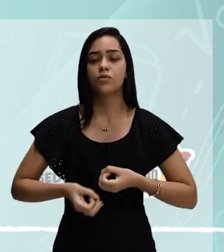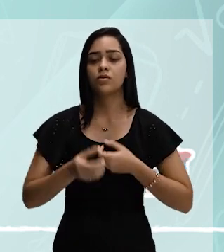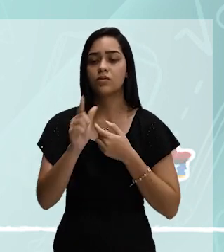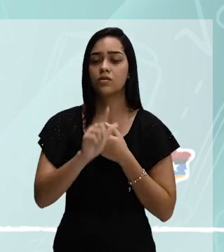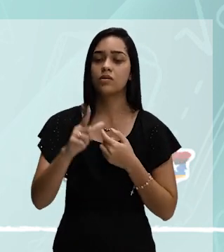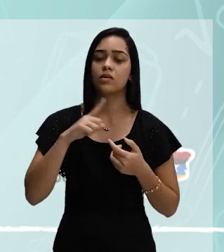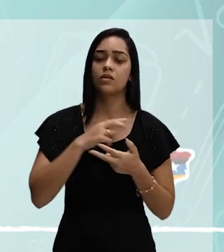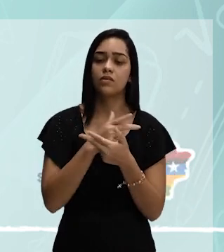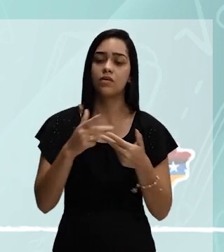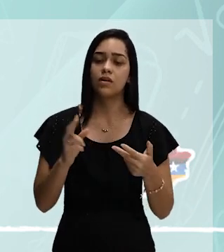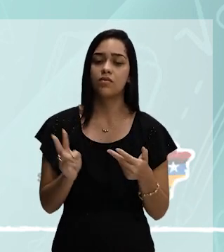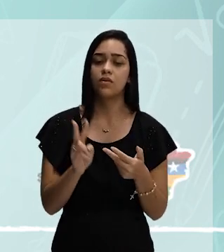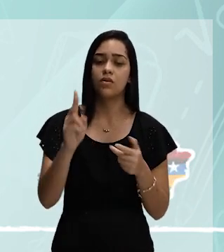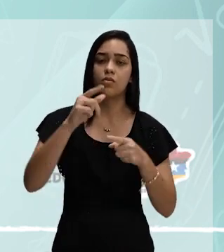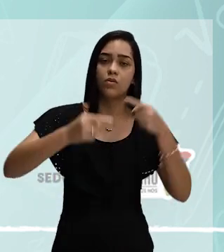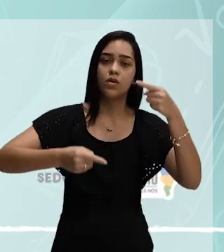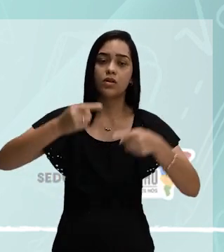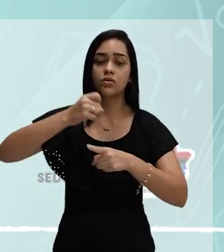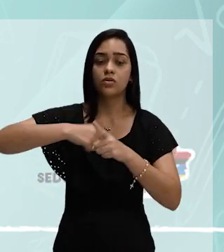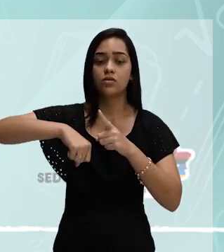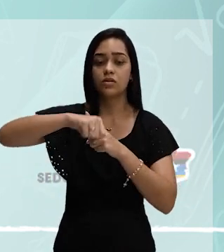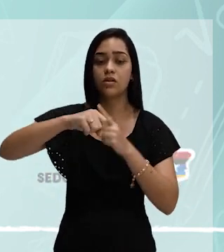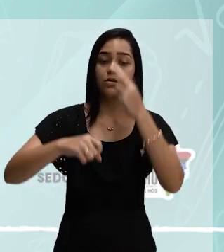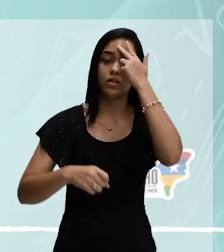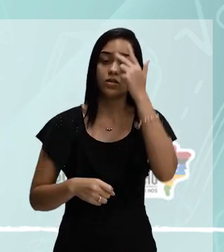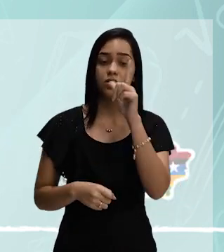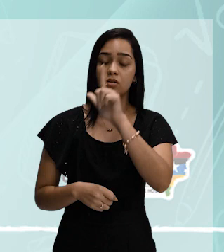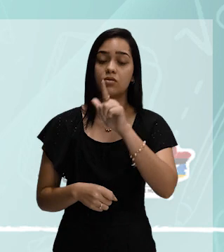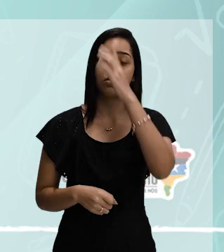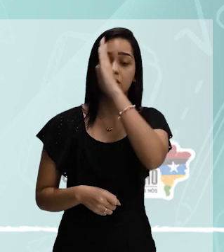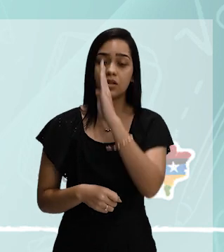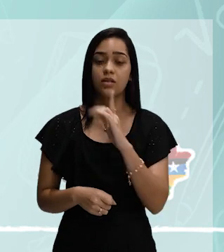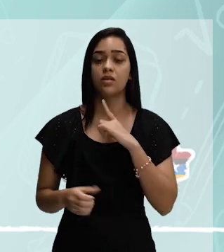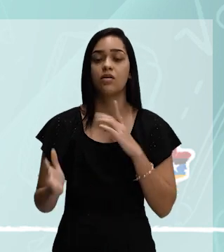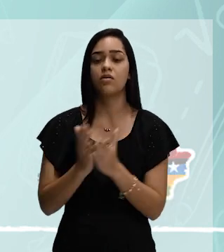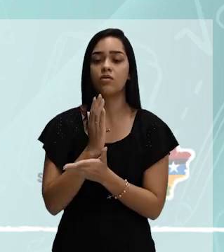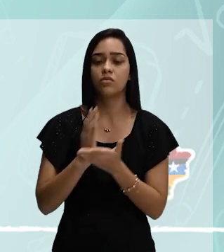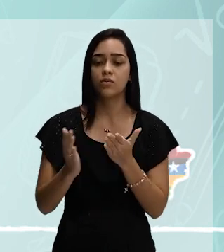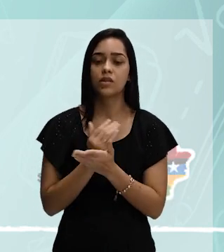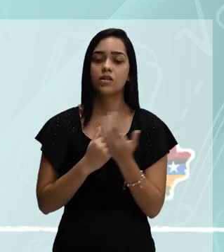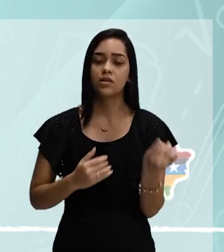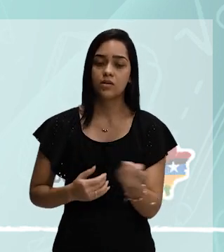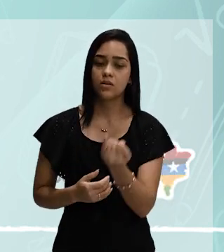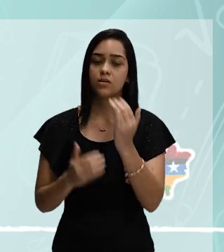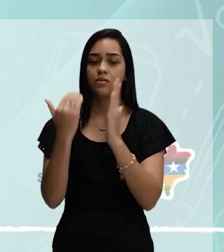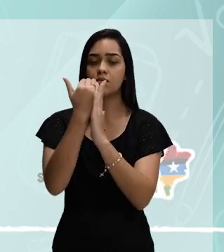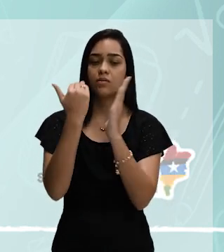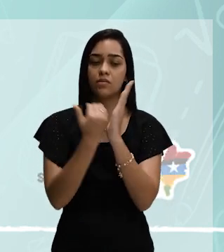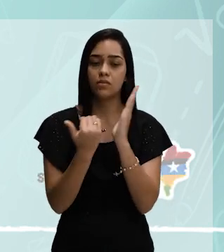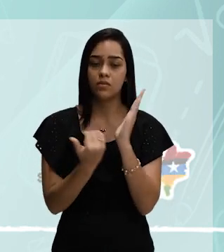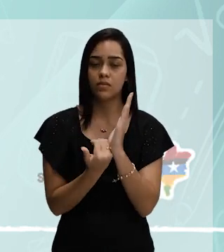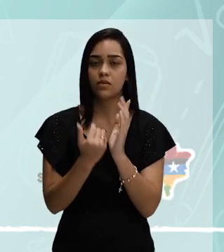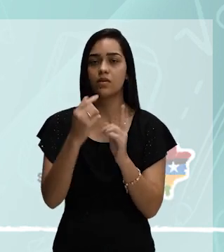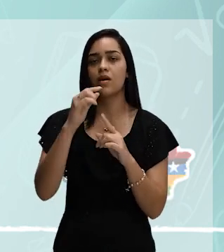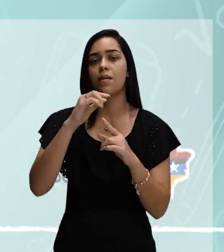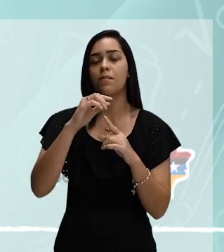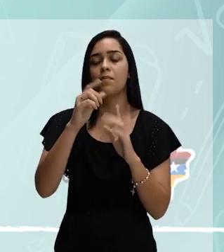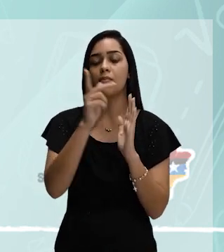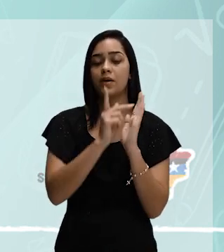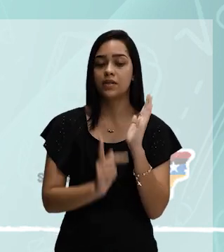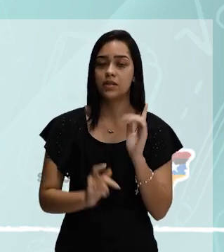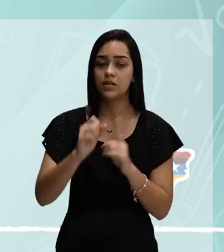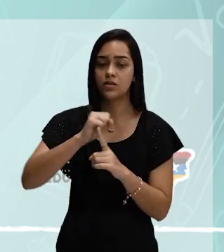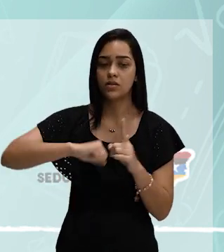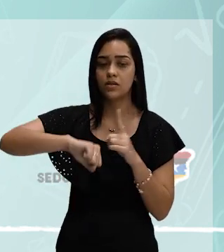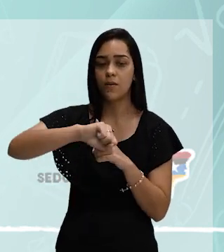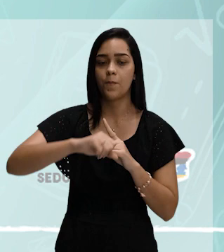aborda questões de valor político e social. E na história da literatura brasileira, alguns momentos foram essenciais para a propagação